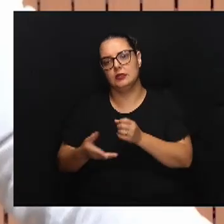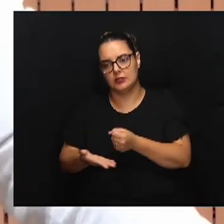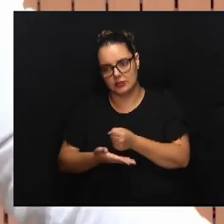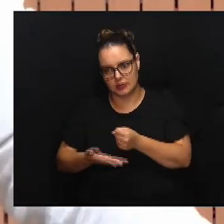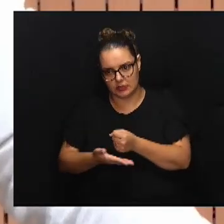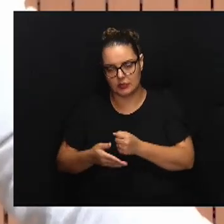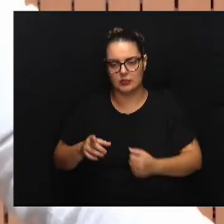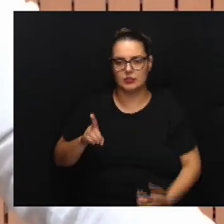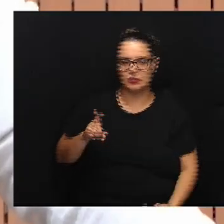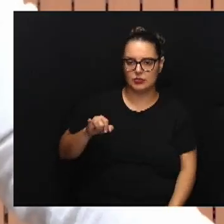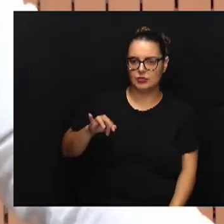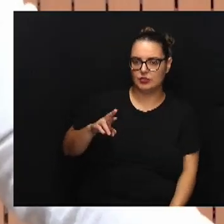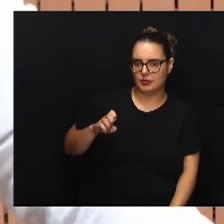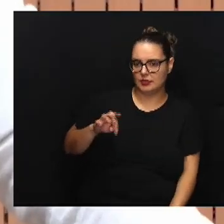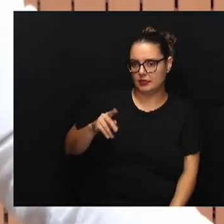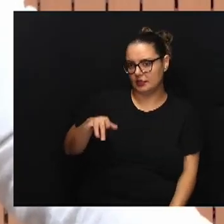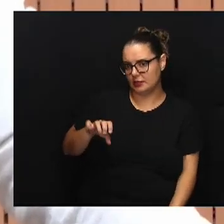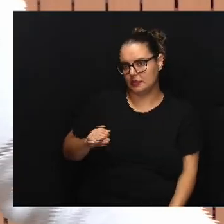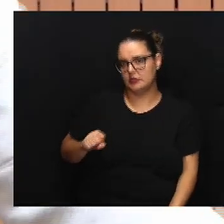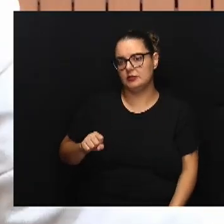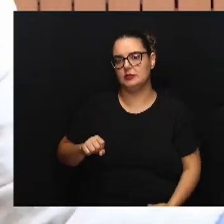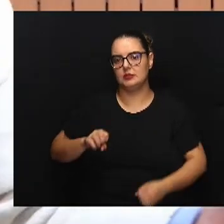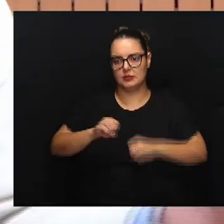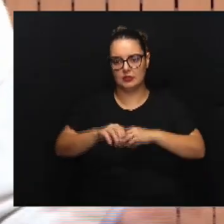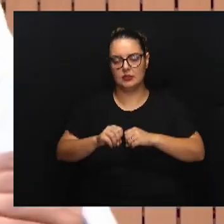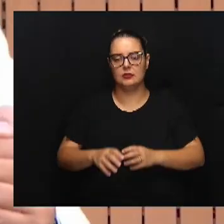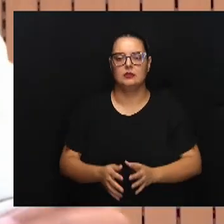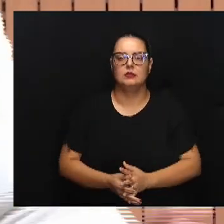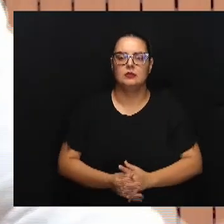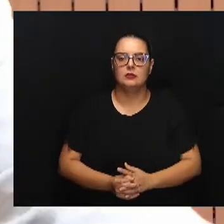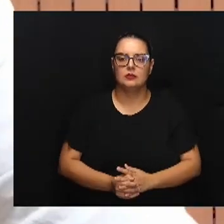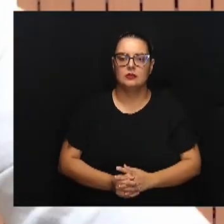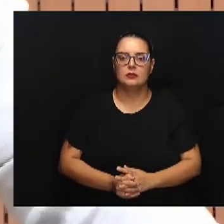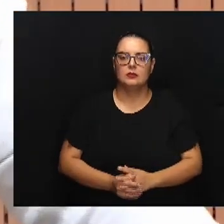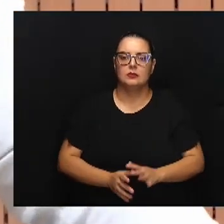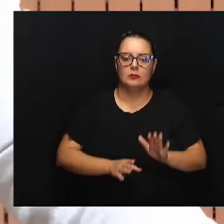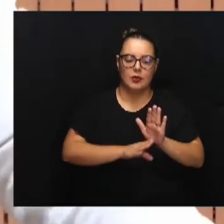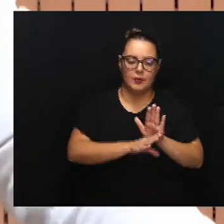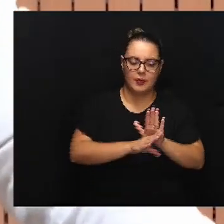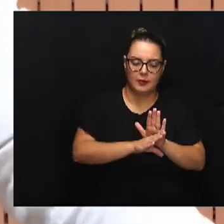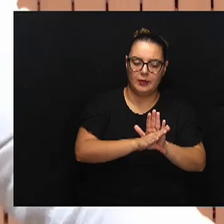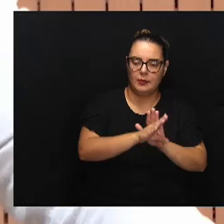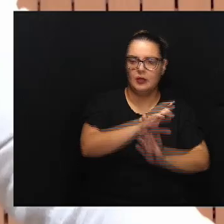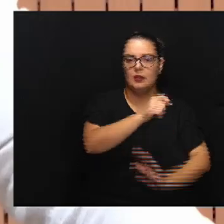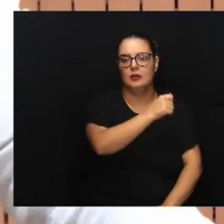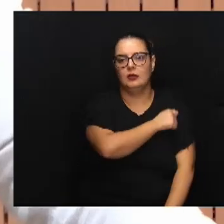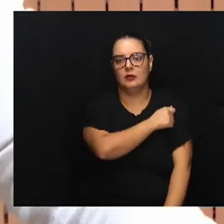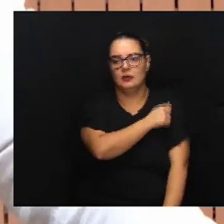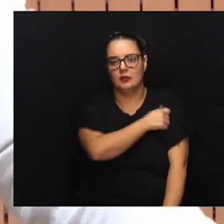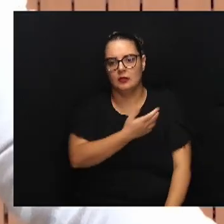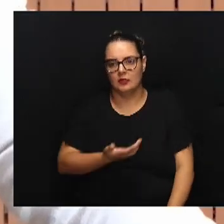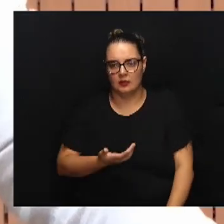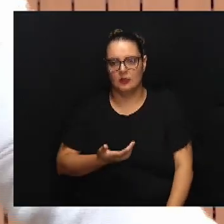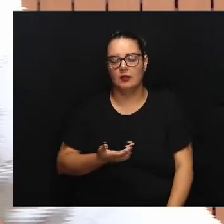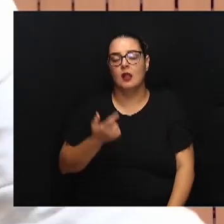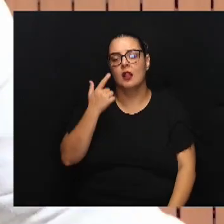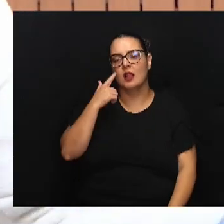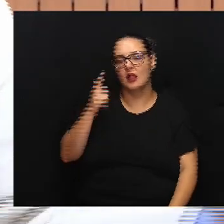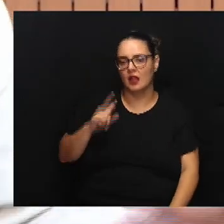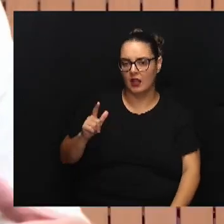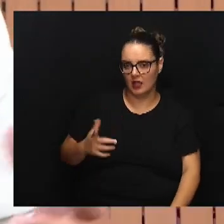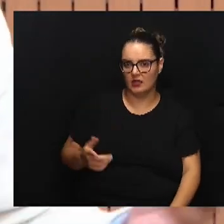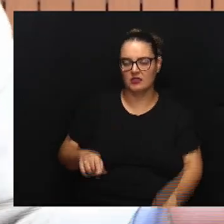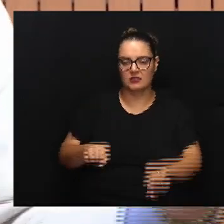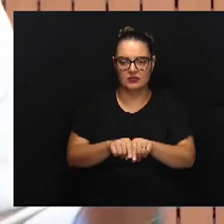e considera a questão da progressão do aluno, né, um mínimo de fato. Obviamente,